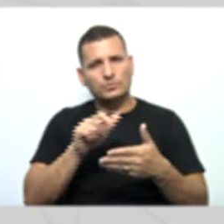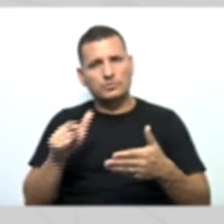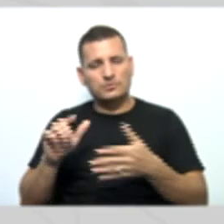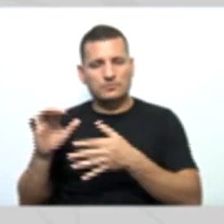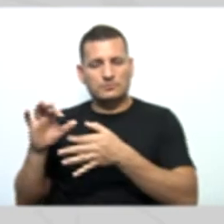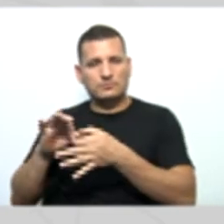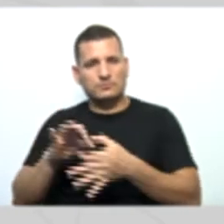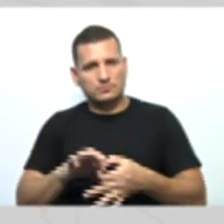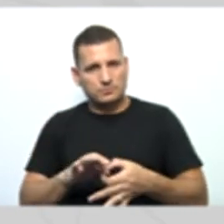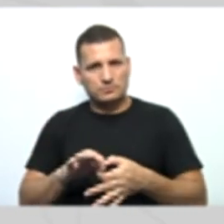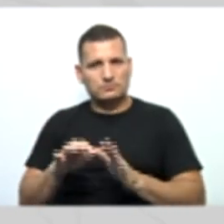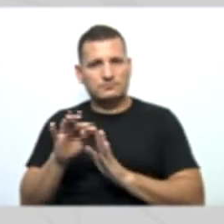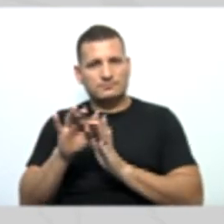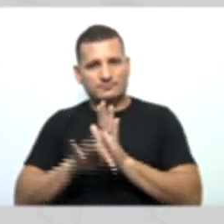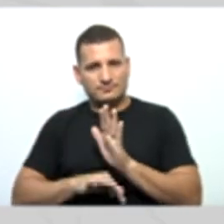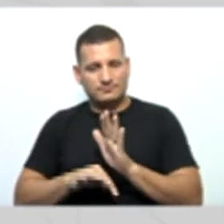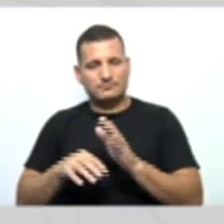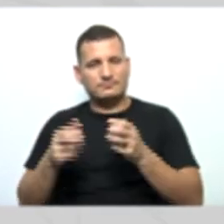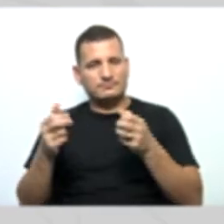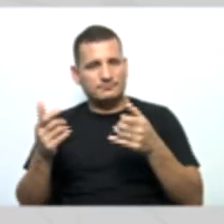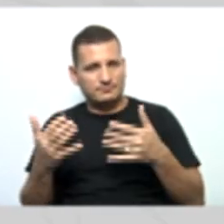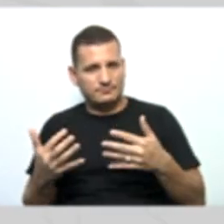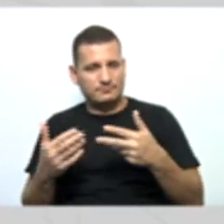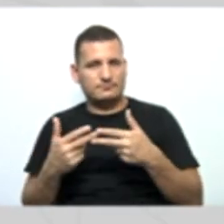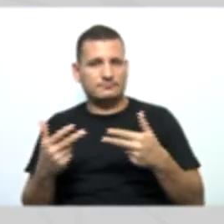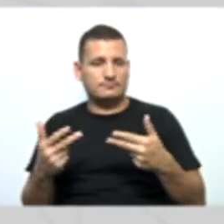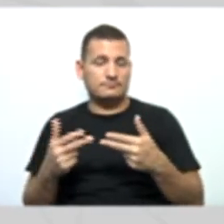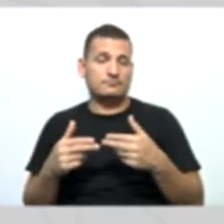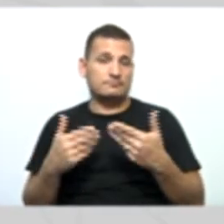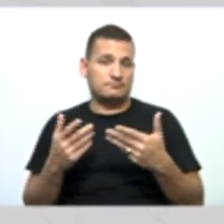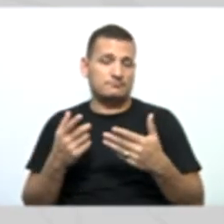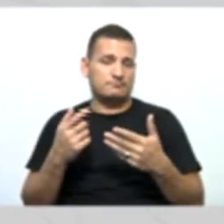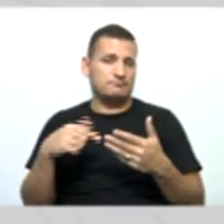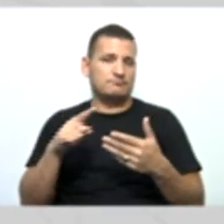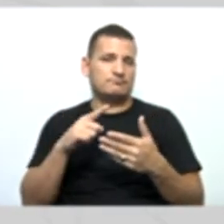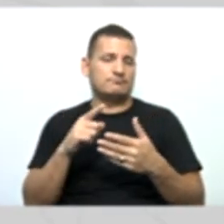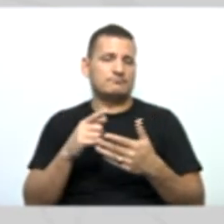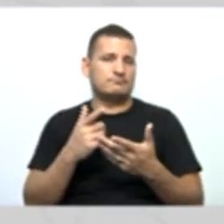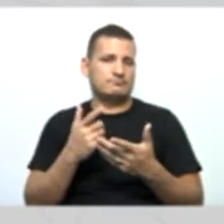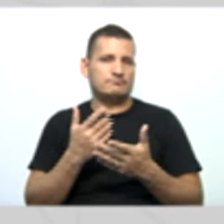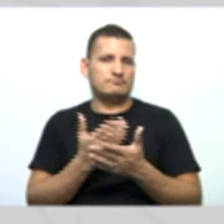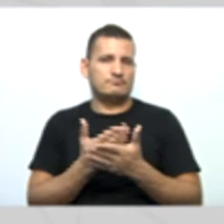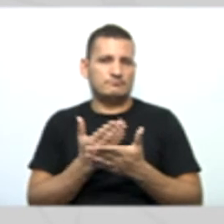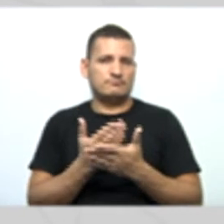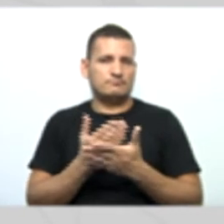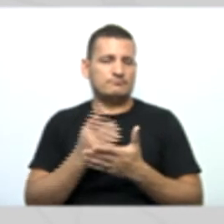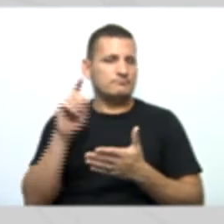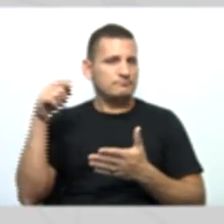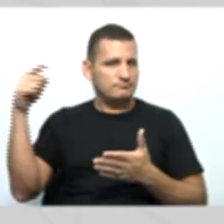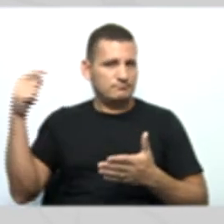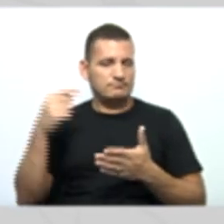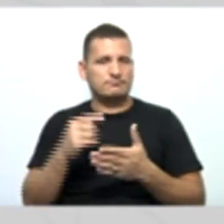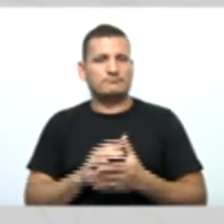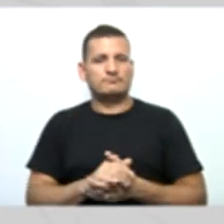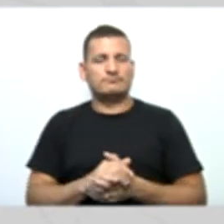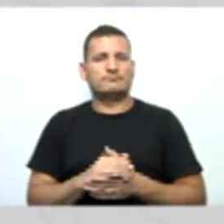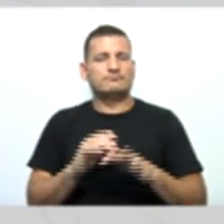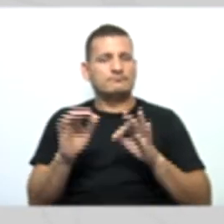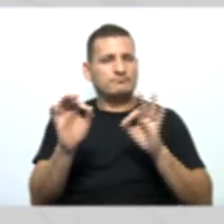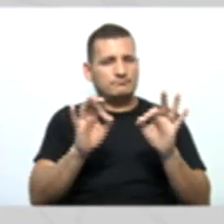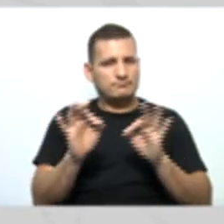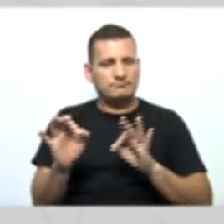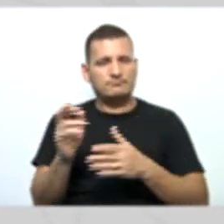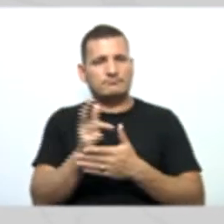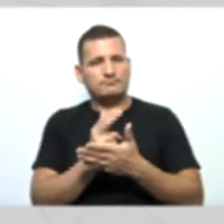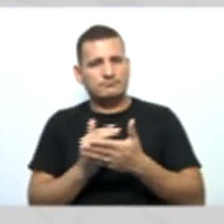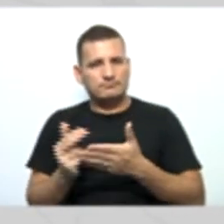texto, descrição. Então, é isso aí que nós vamos estar fazendo nas próximas aulas, montando os